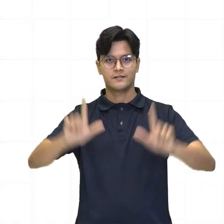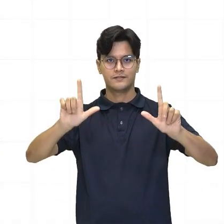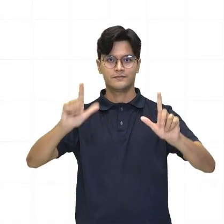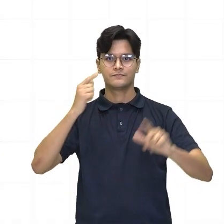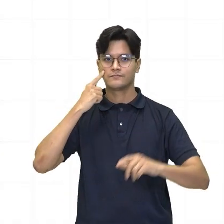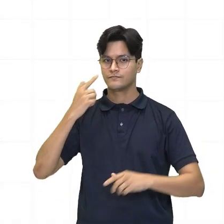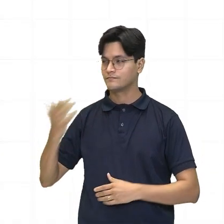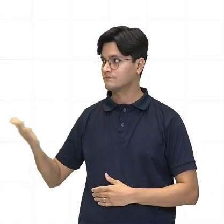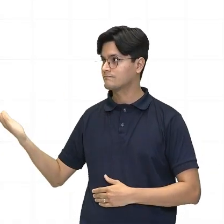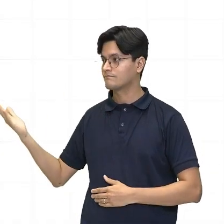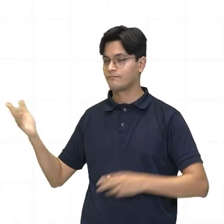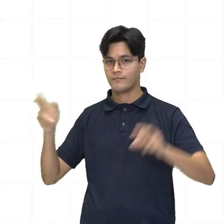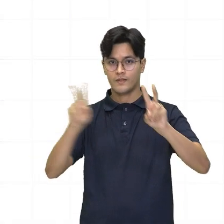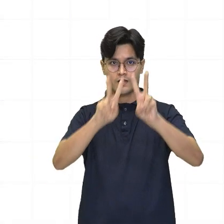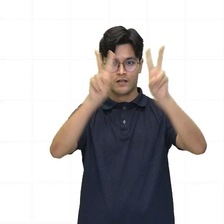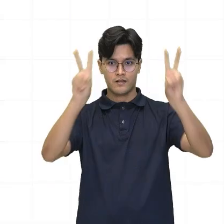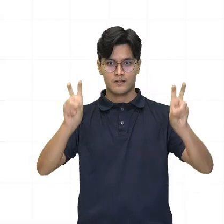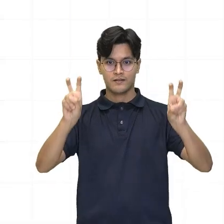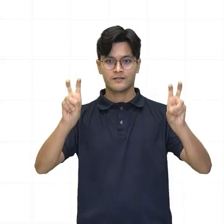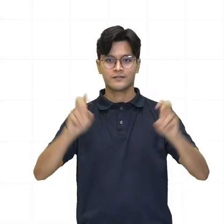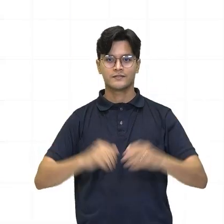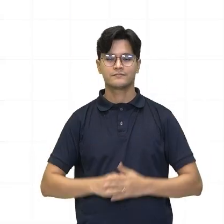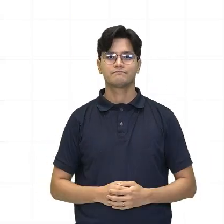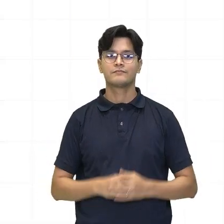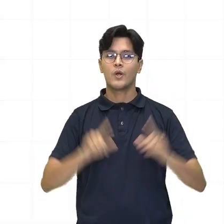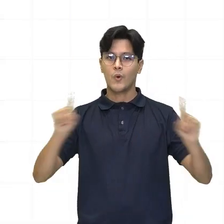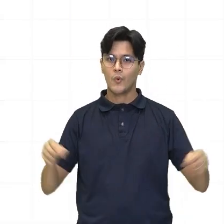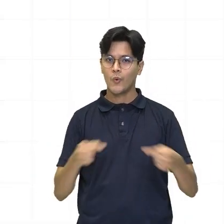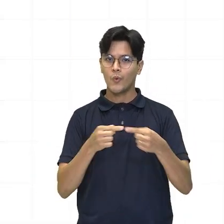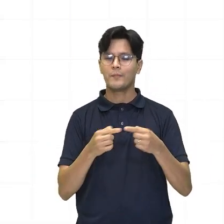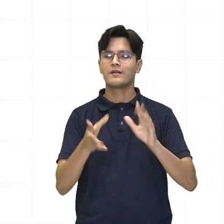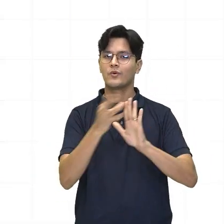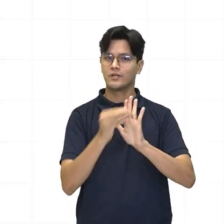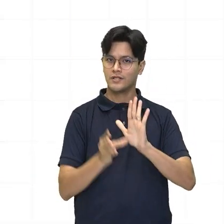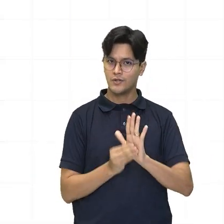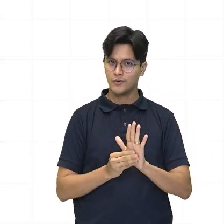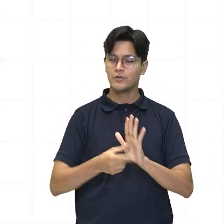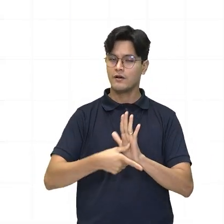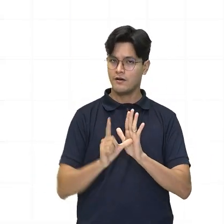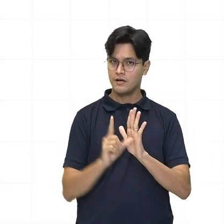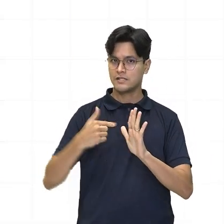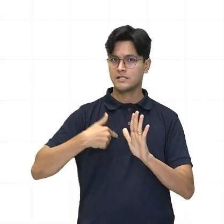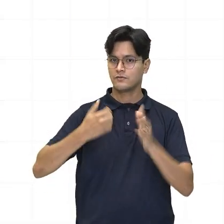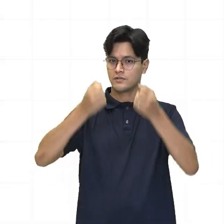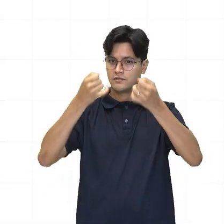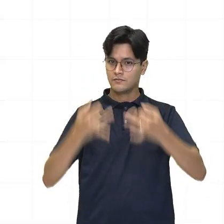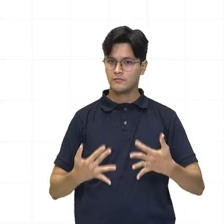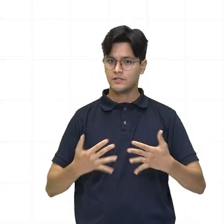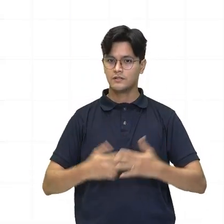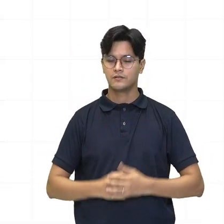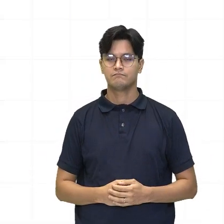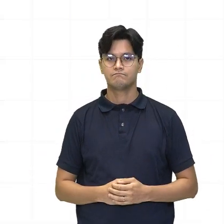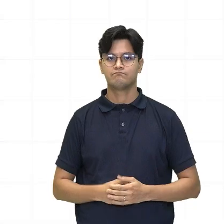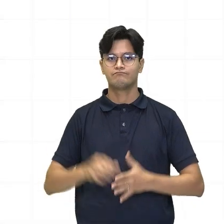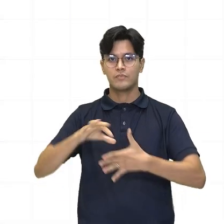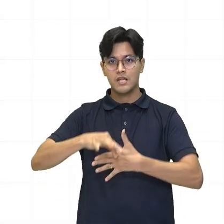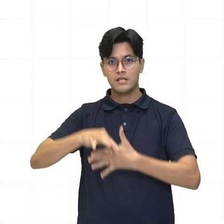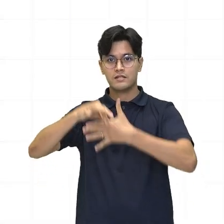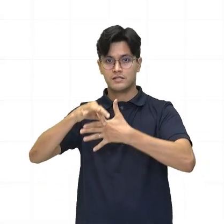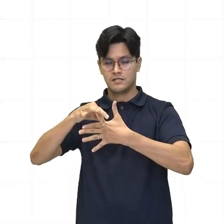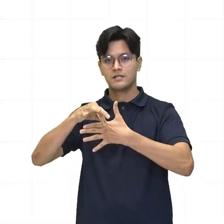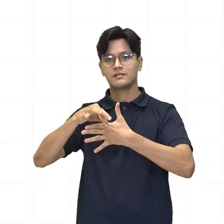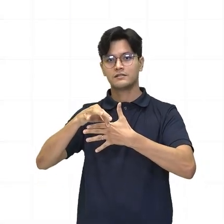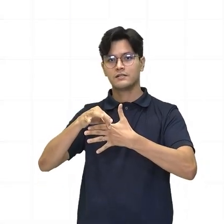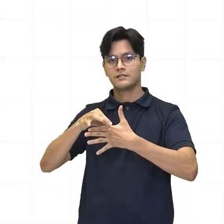aí, o título da cartela está bem dentro disso que eu acabei de falar. A liderança religiosa e a inspiração de